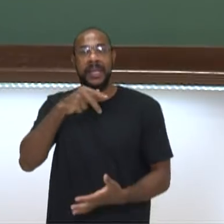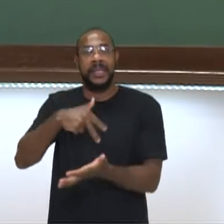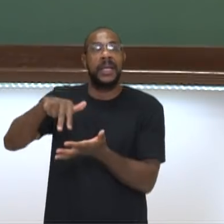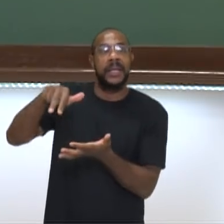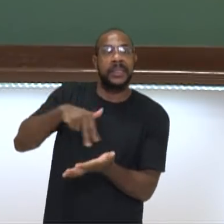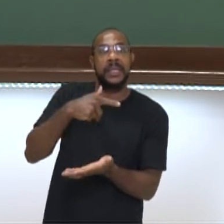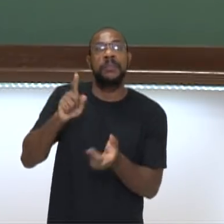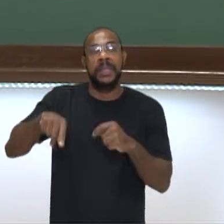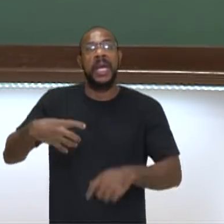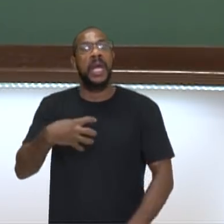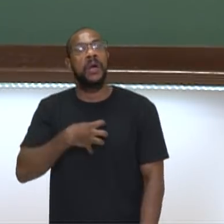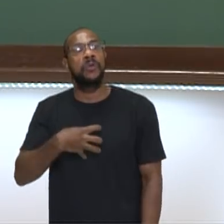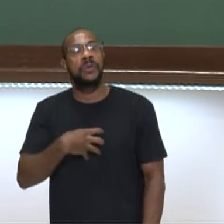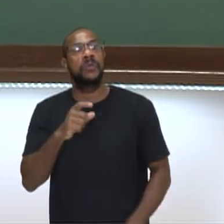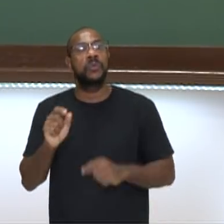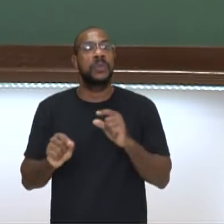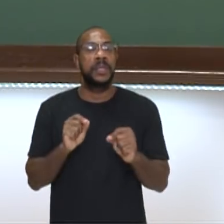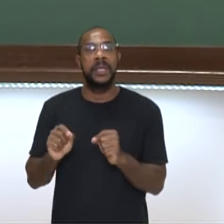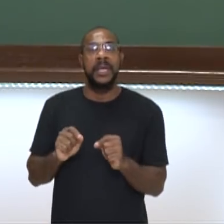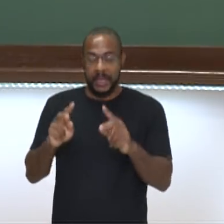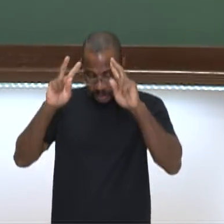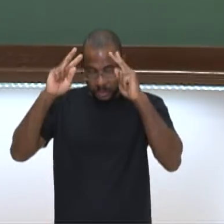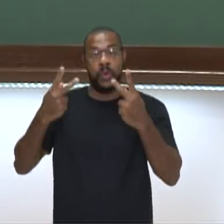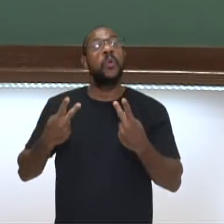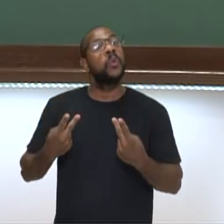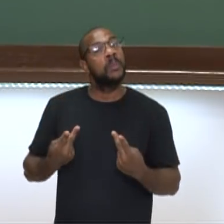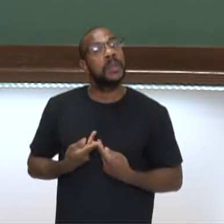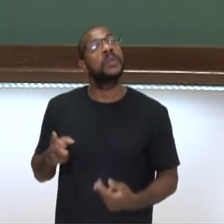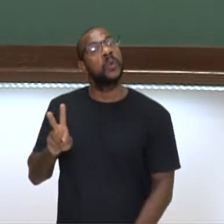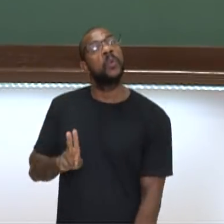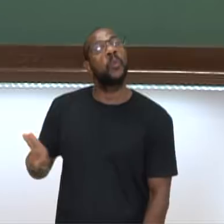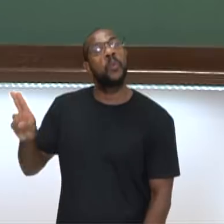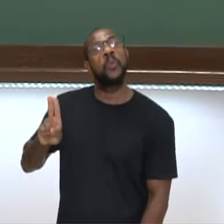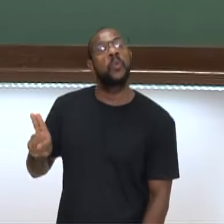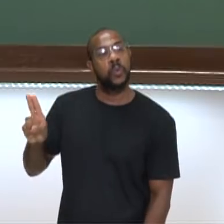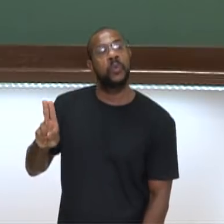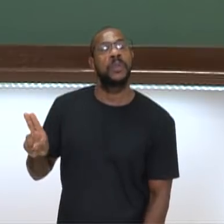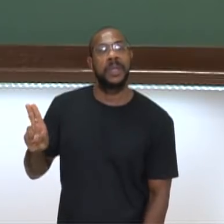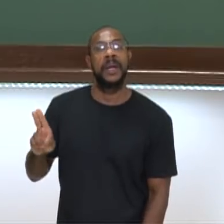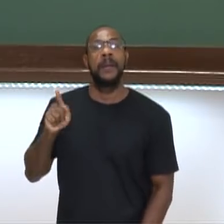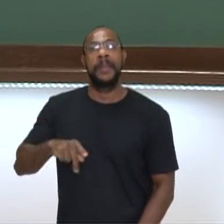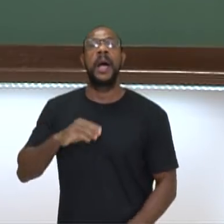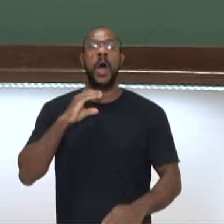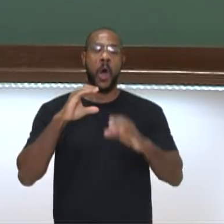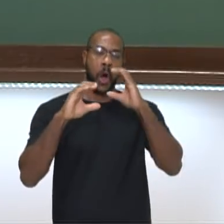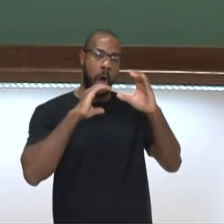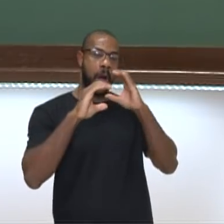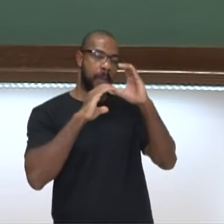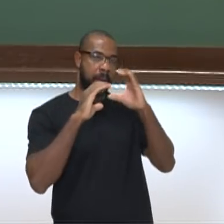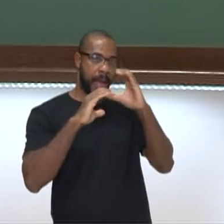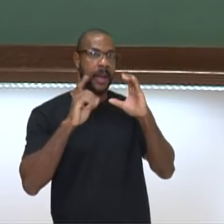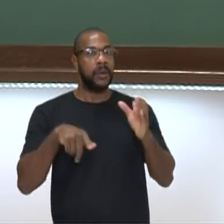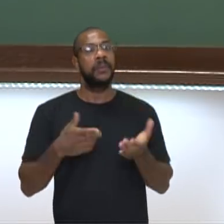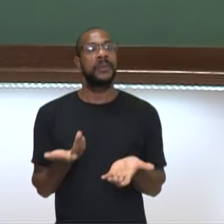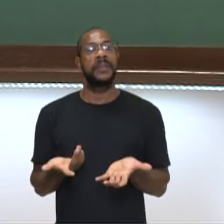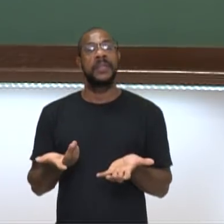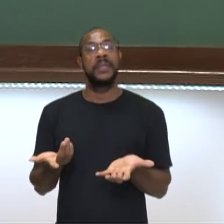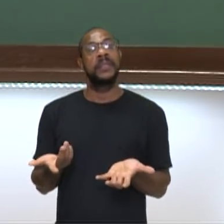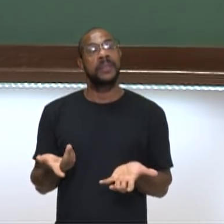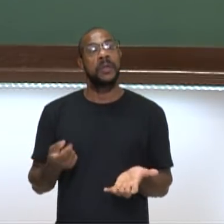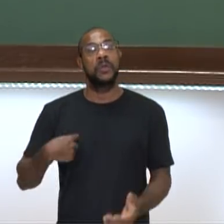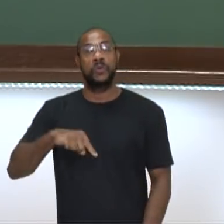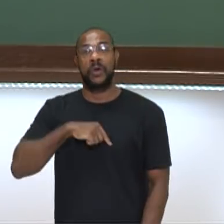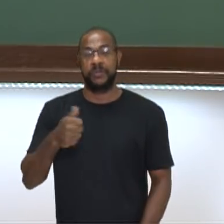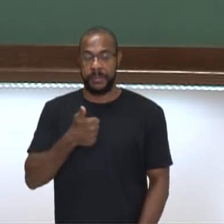forma que a humanidade tem usado para se comunicar. Na verdade, nós